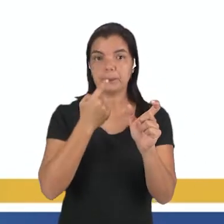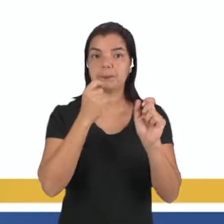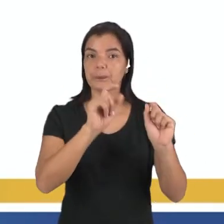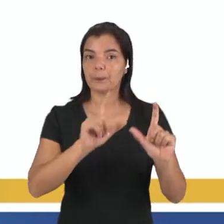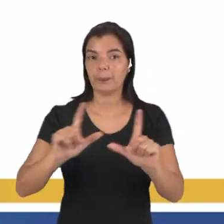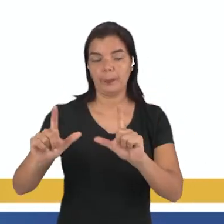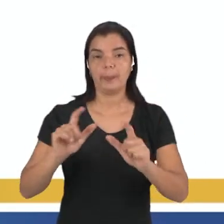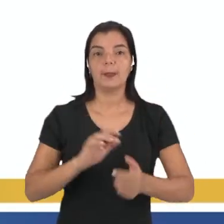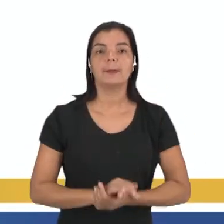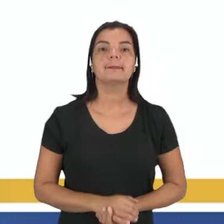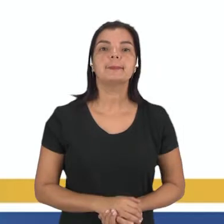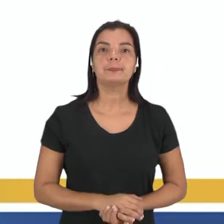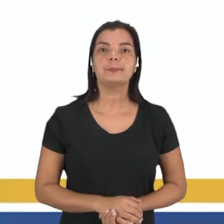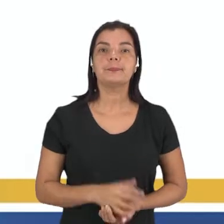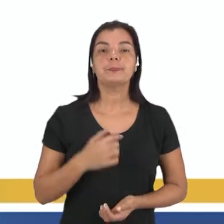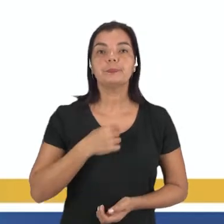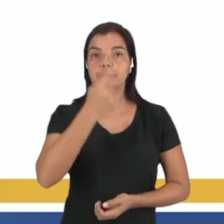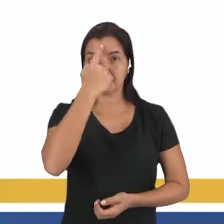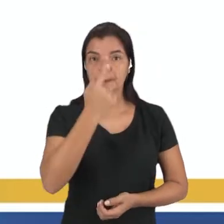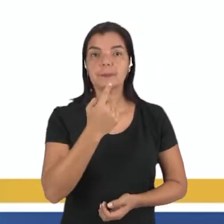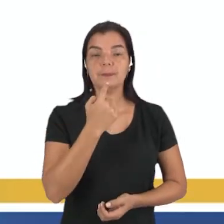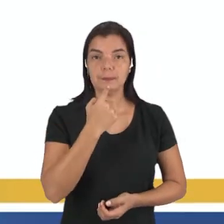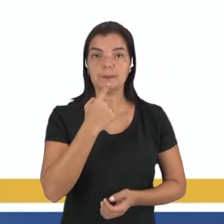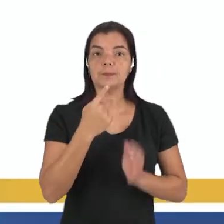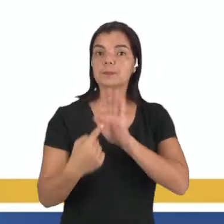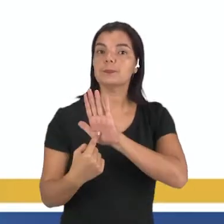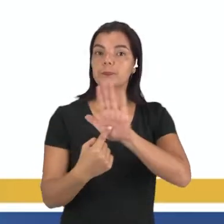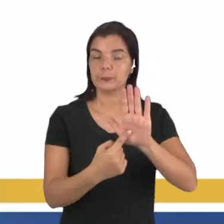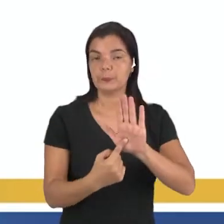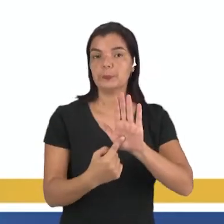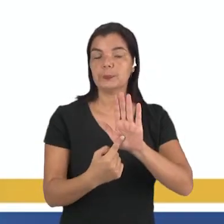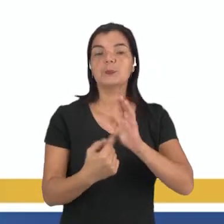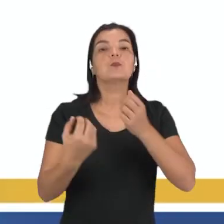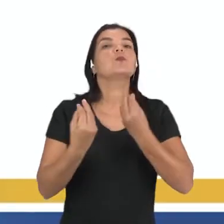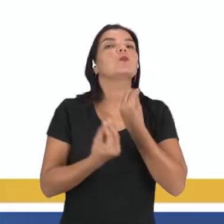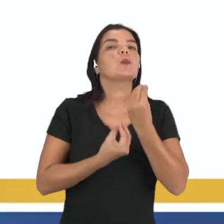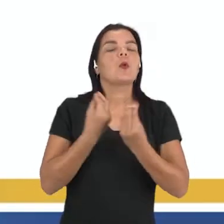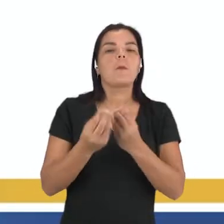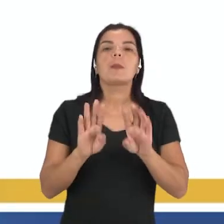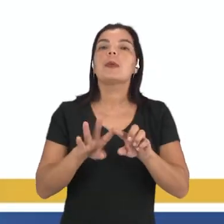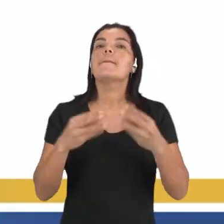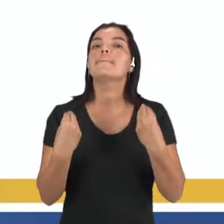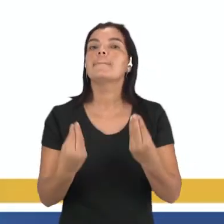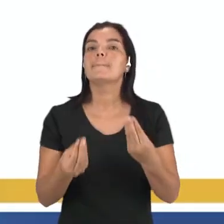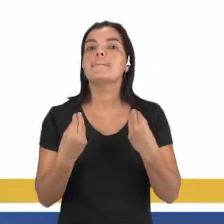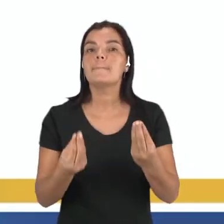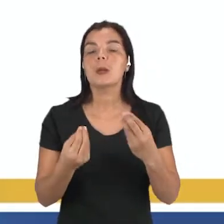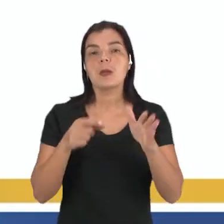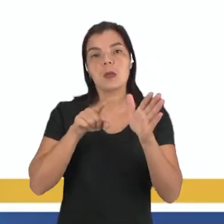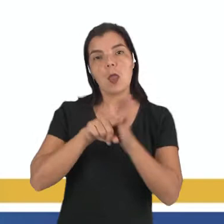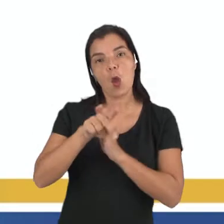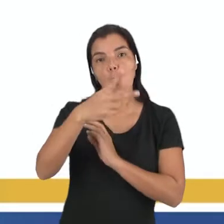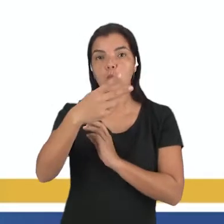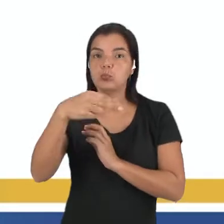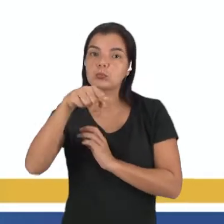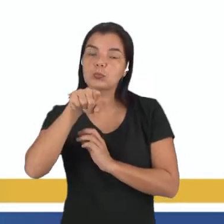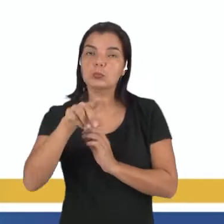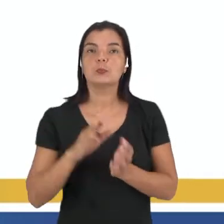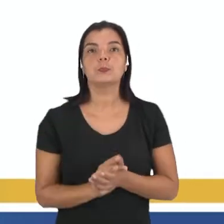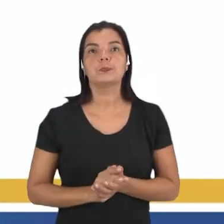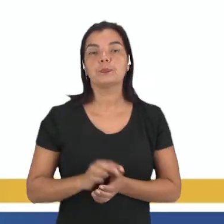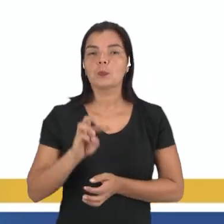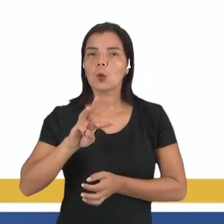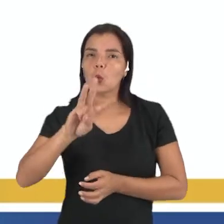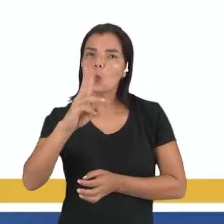aí. Essa imagem, pessoal, retrata bem como e para que servem as double H questions. O what,